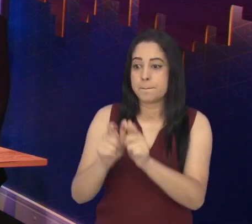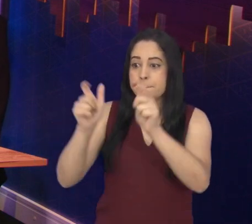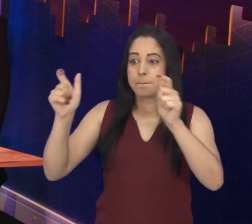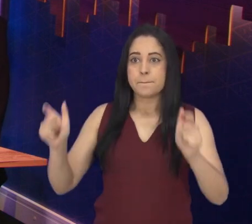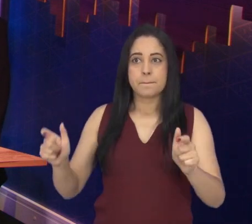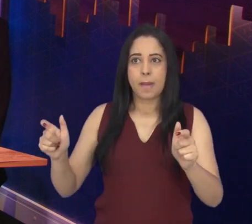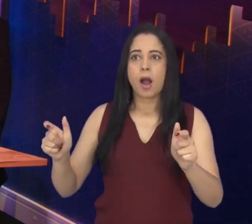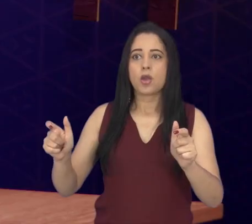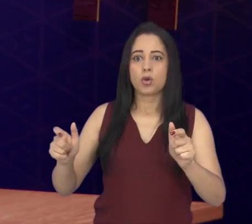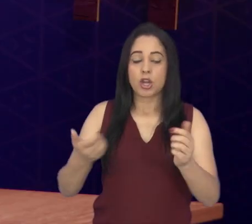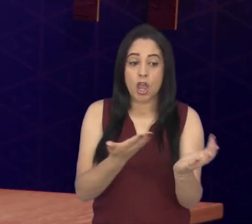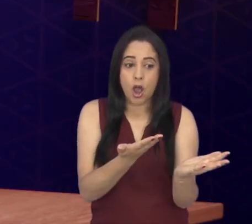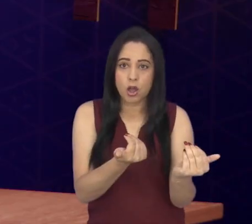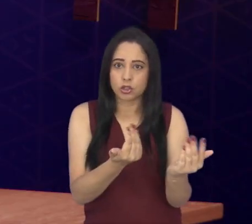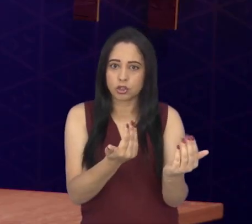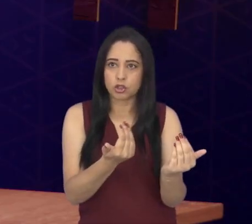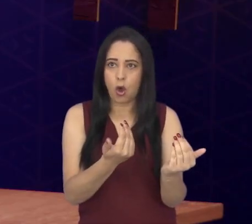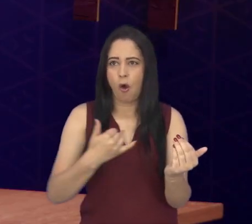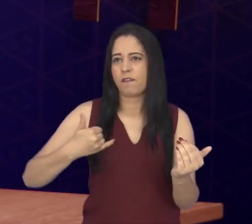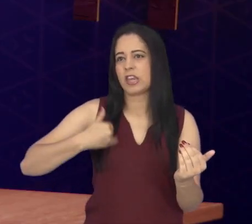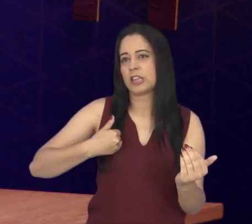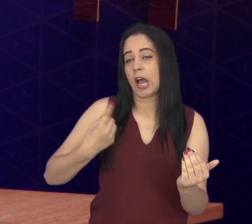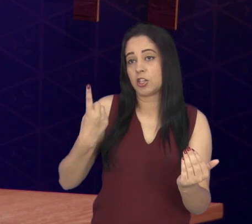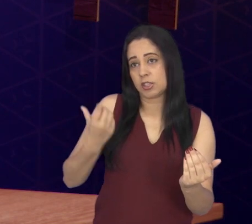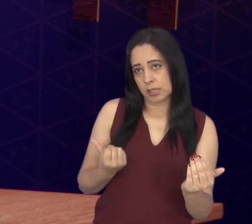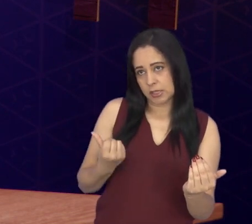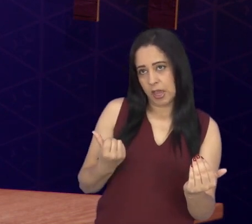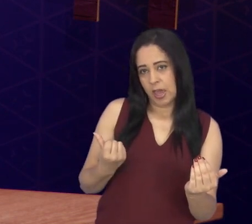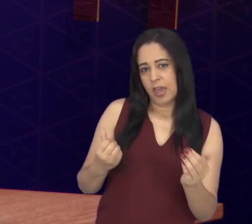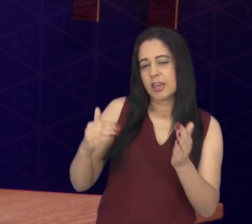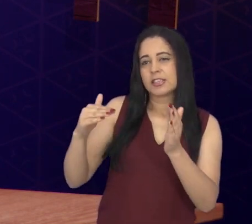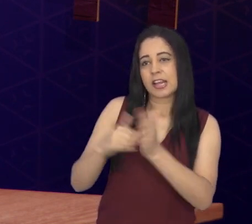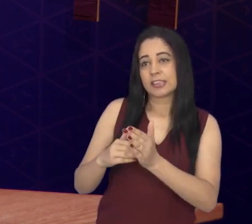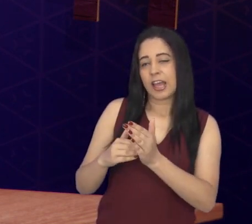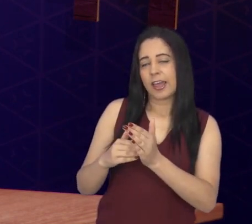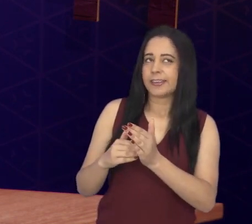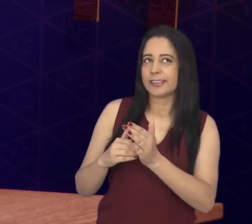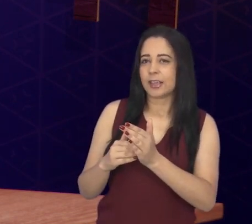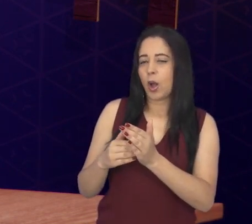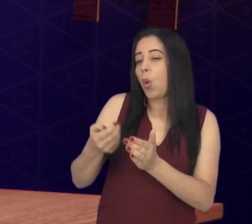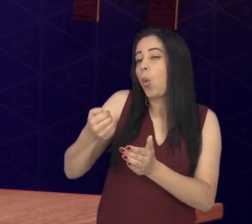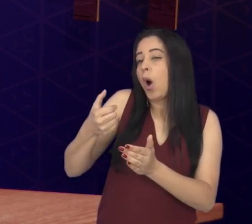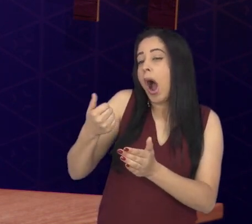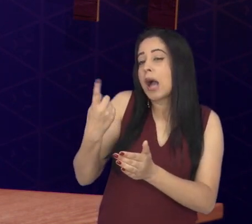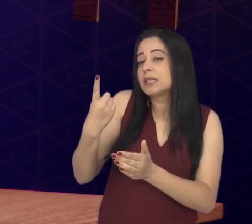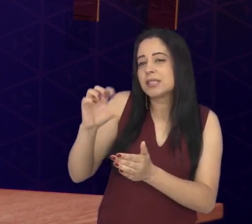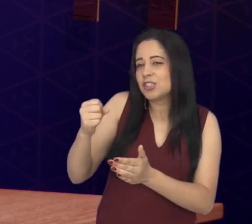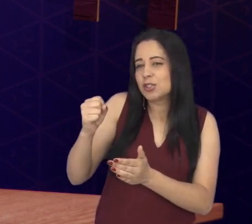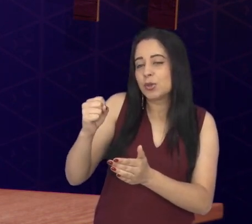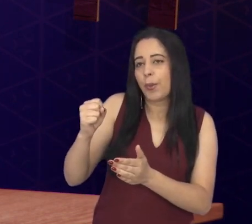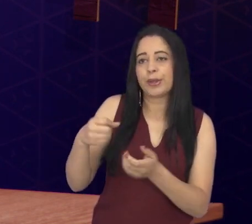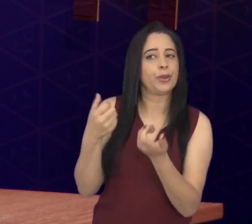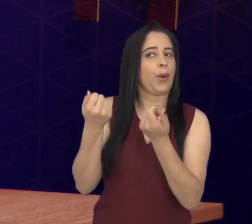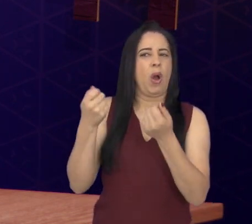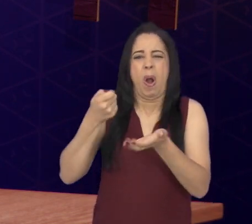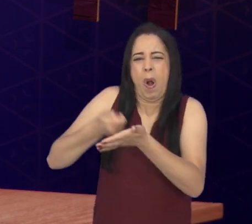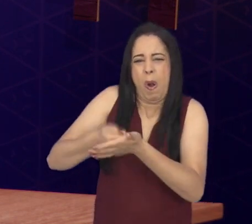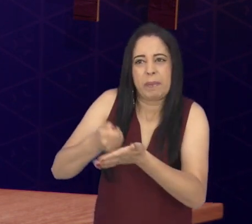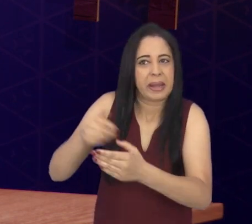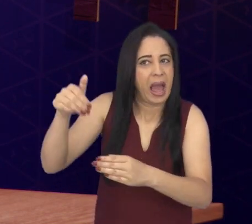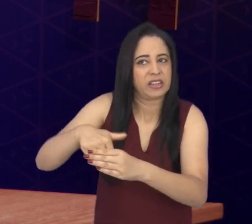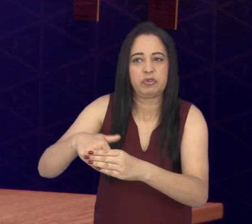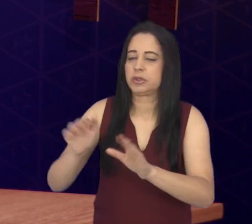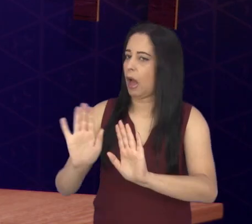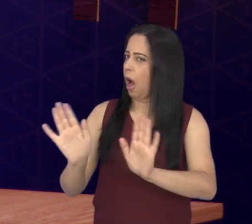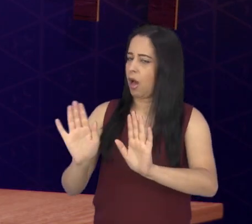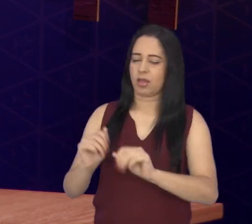de jovens, né, que não precisam votar, que de 16 até 17 anos, 12 meses e